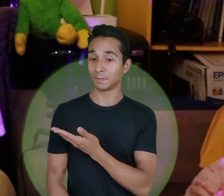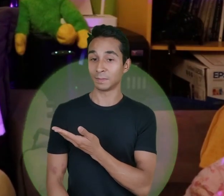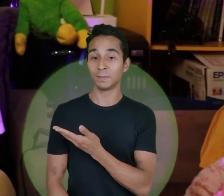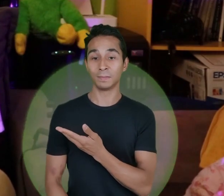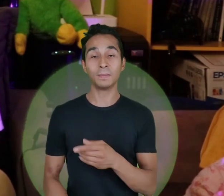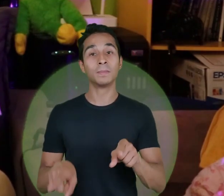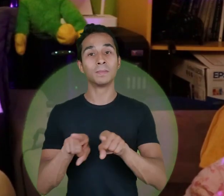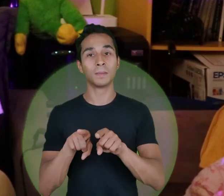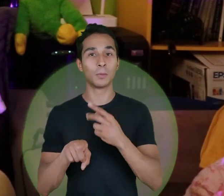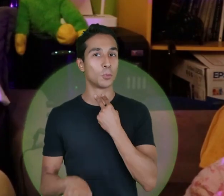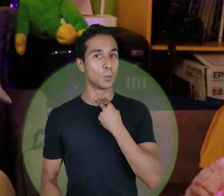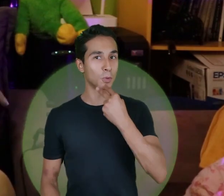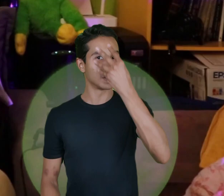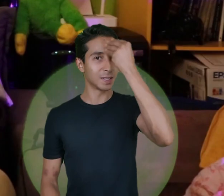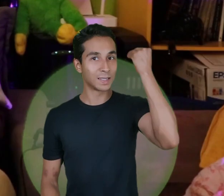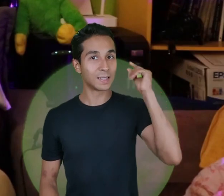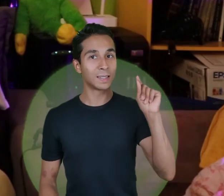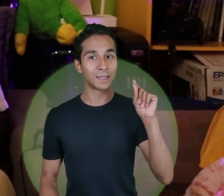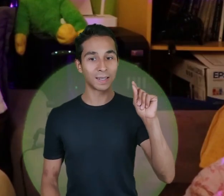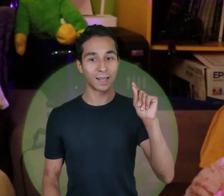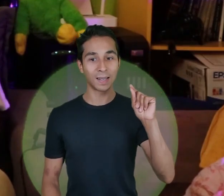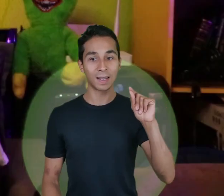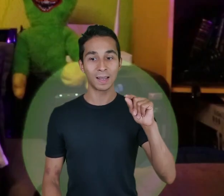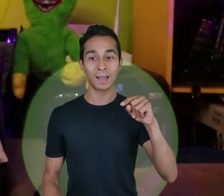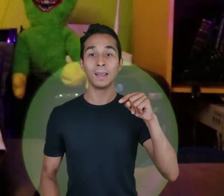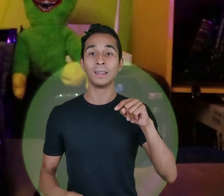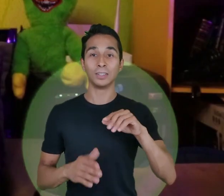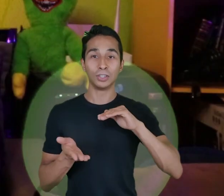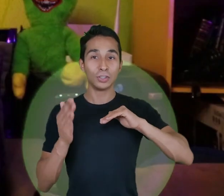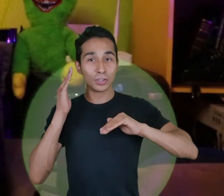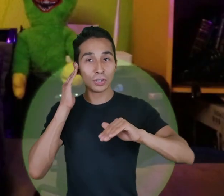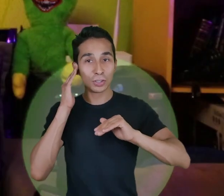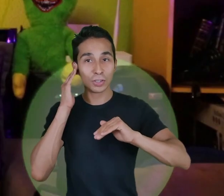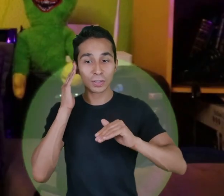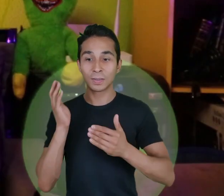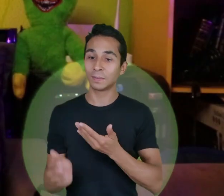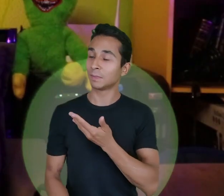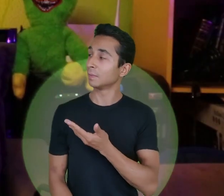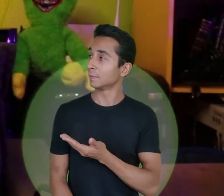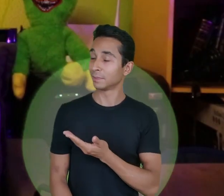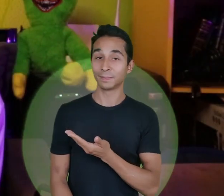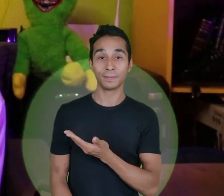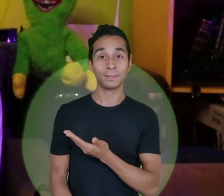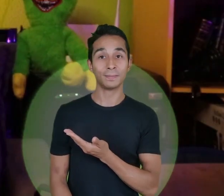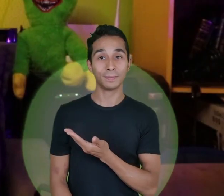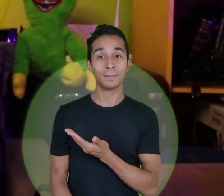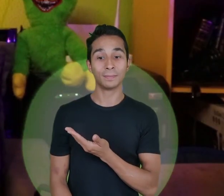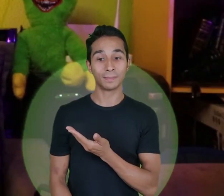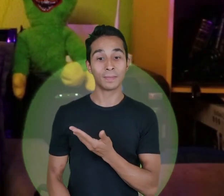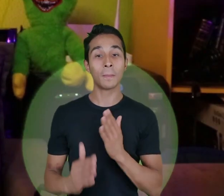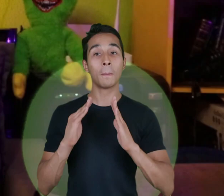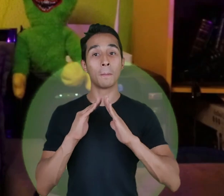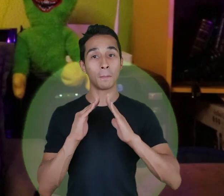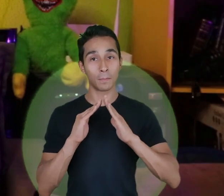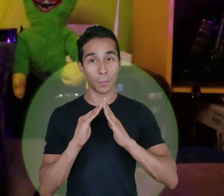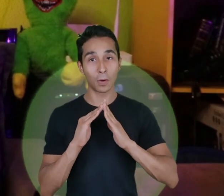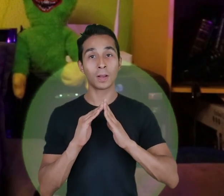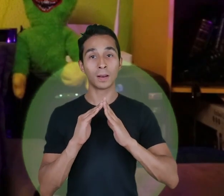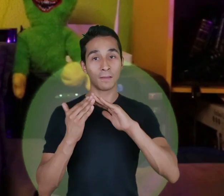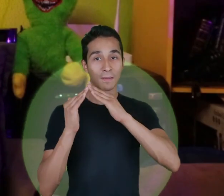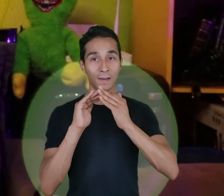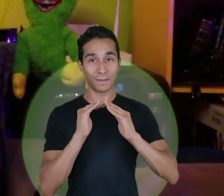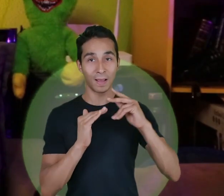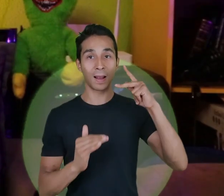da Feira Preta. E a gente não poderia esquecer também dos nossos aqui, né? A gente tem o DJ LM Original, que é um morador